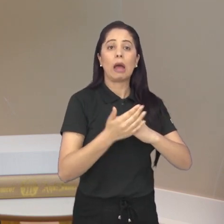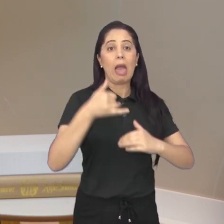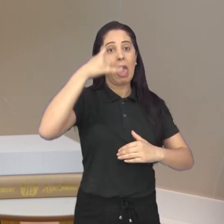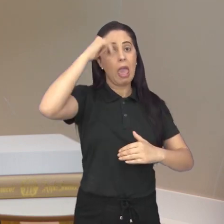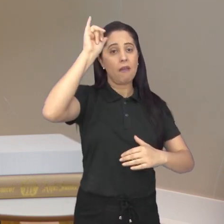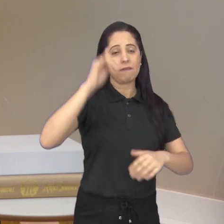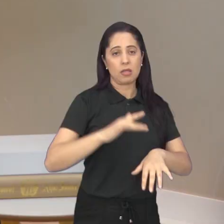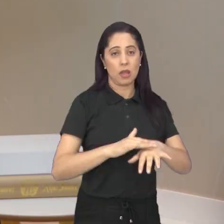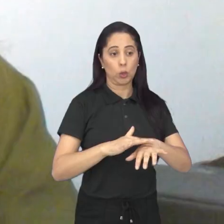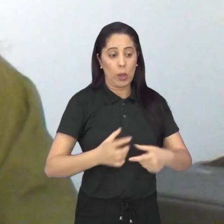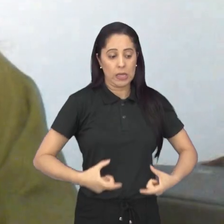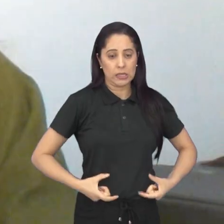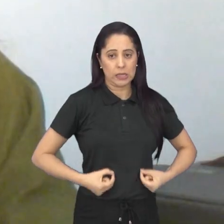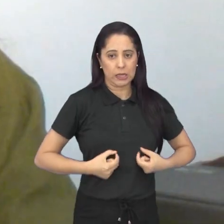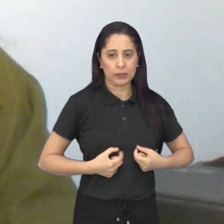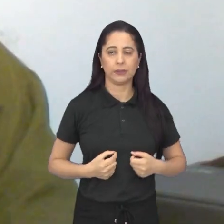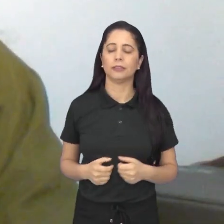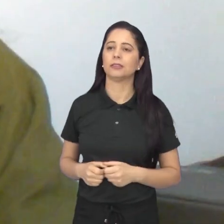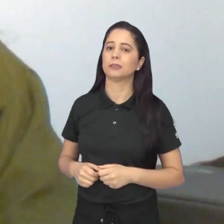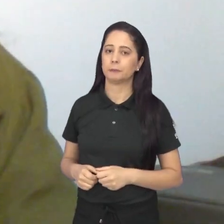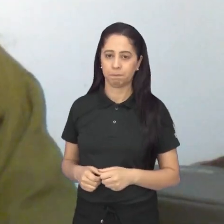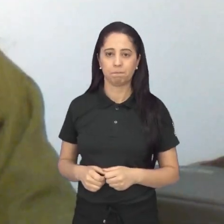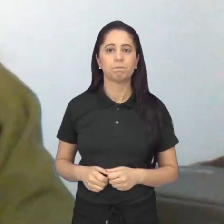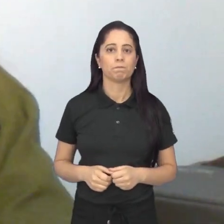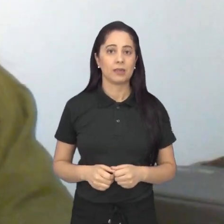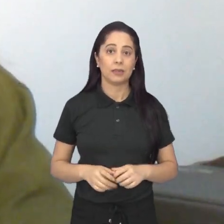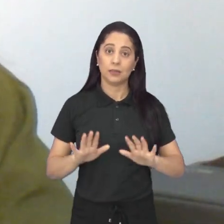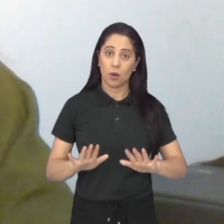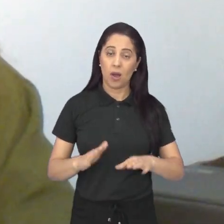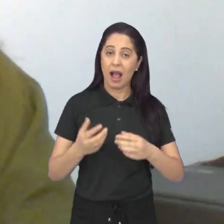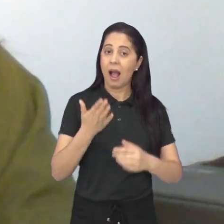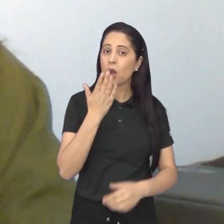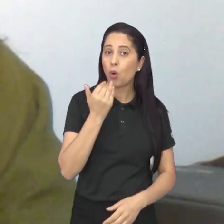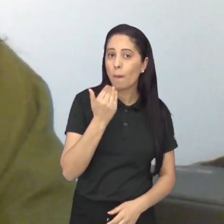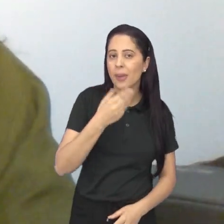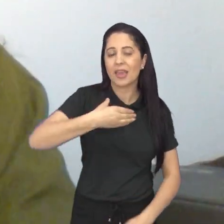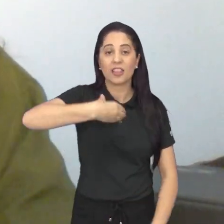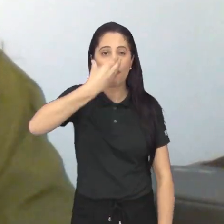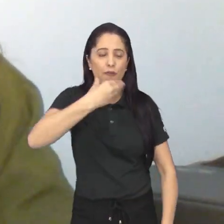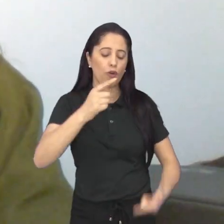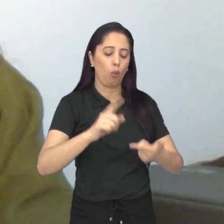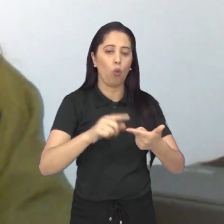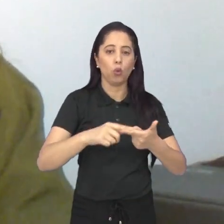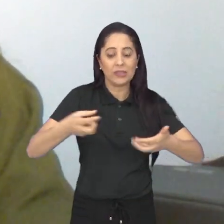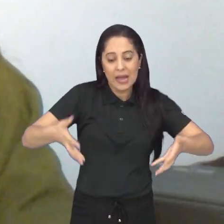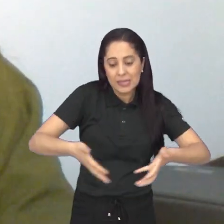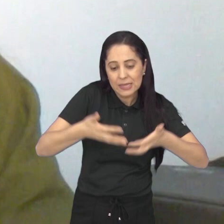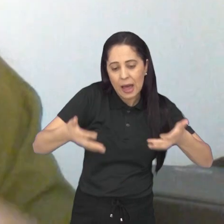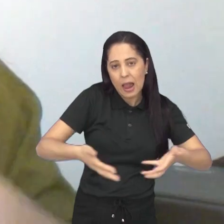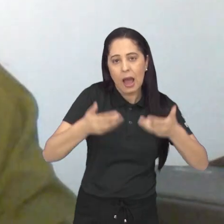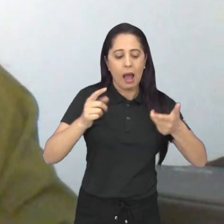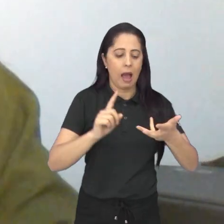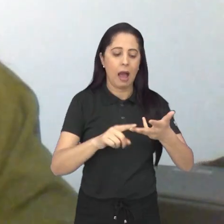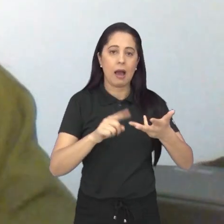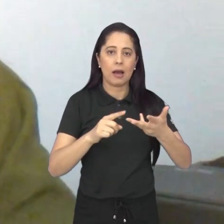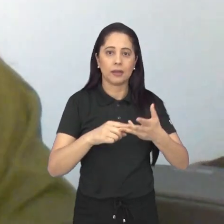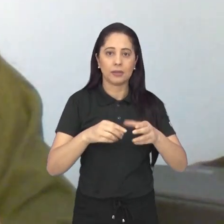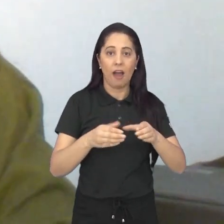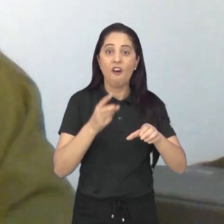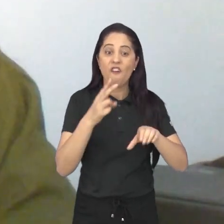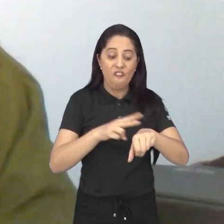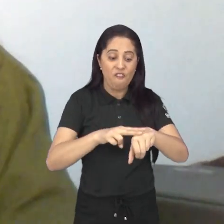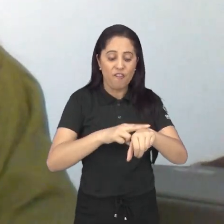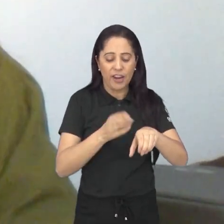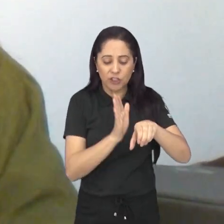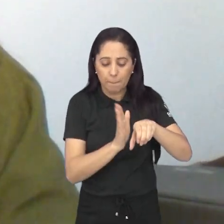intestino? Justamente os alimentos que são antioxidantes, né? As frutas, as verduras, os legumes. Então, ter uma